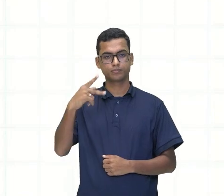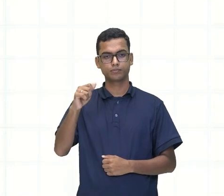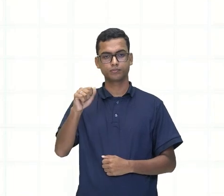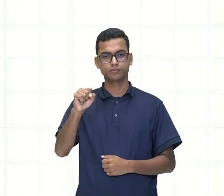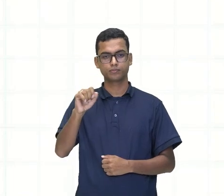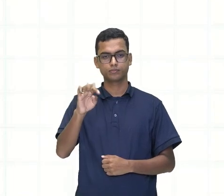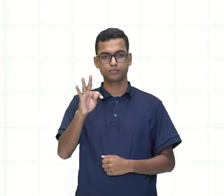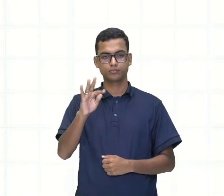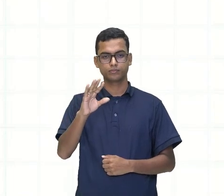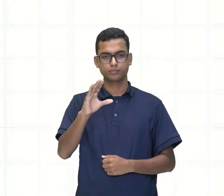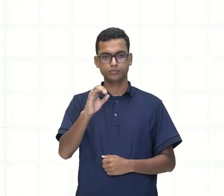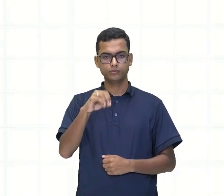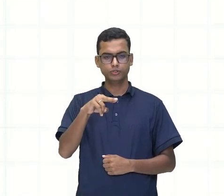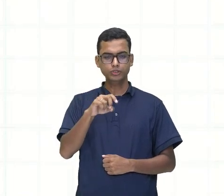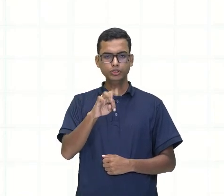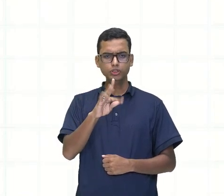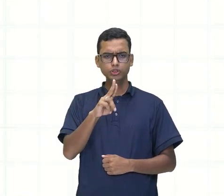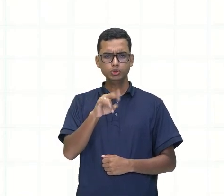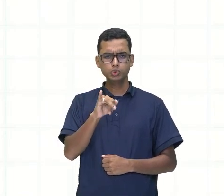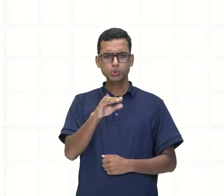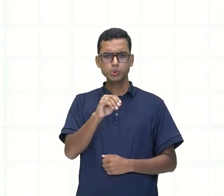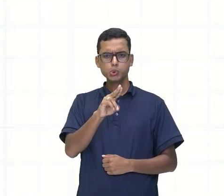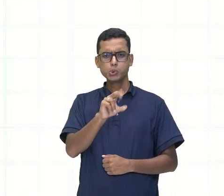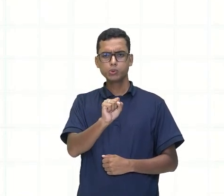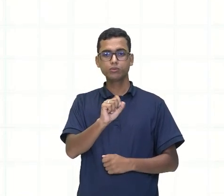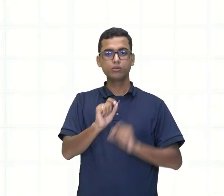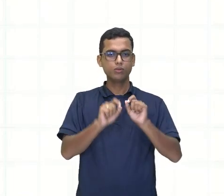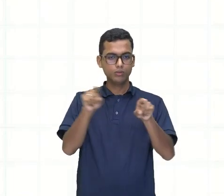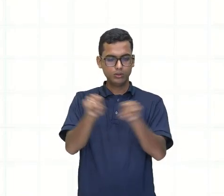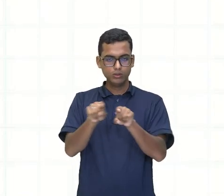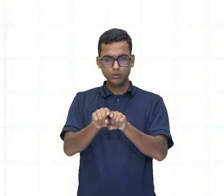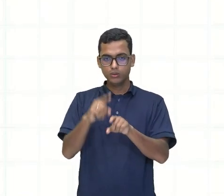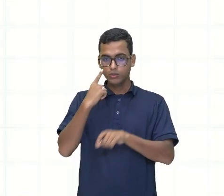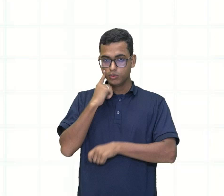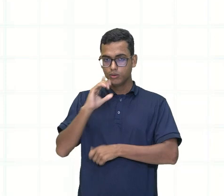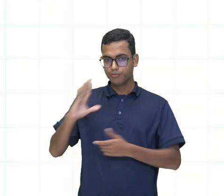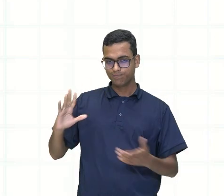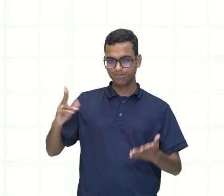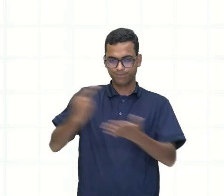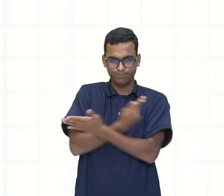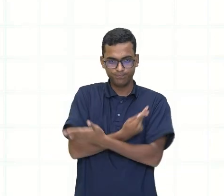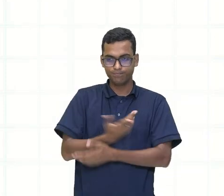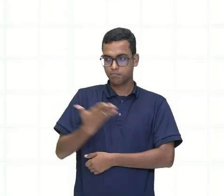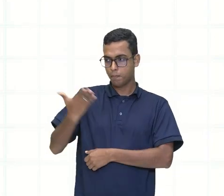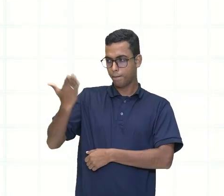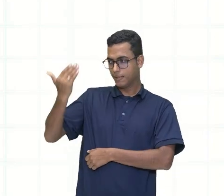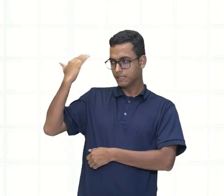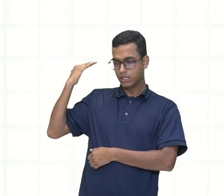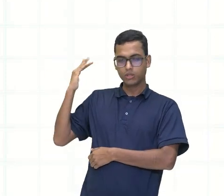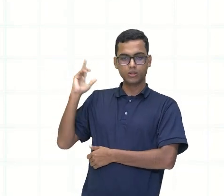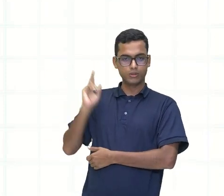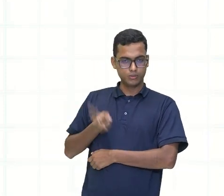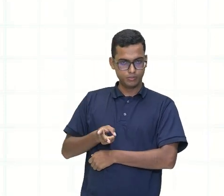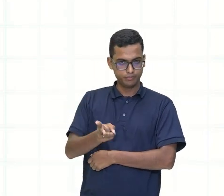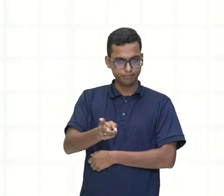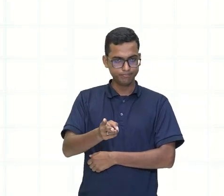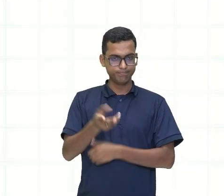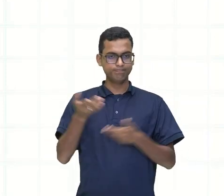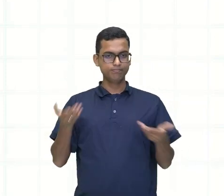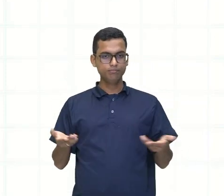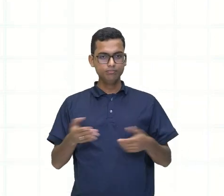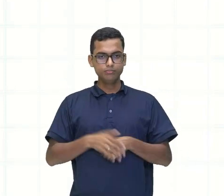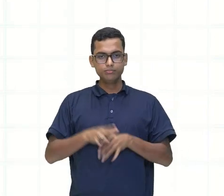ação que estava acontecendo em um determinado momento no passado. Olha só, a frase é My sister was